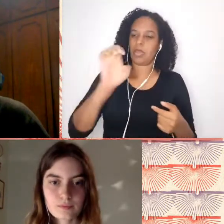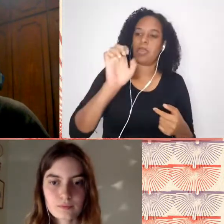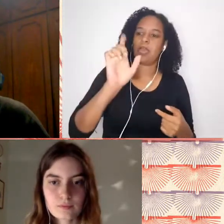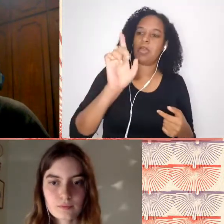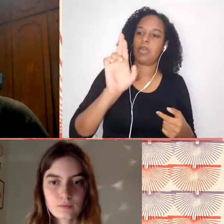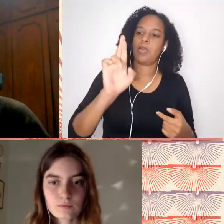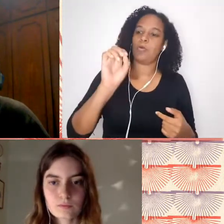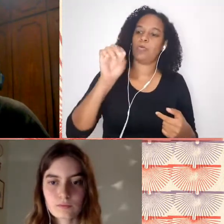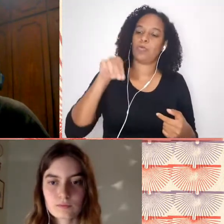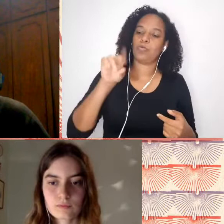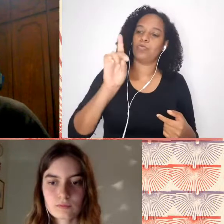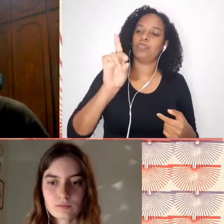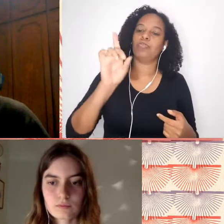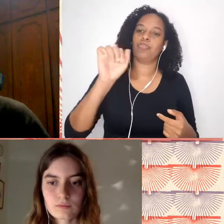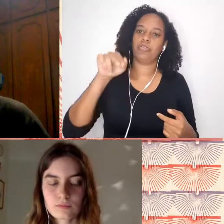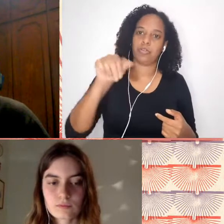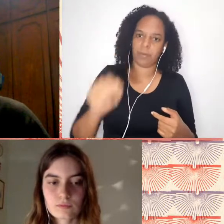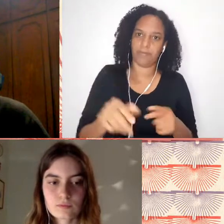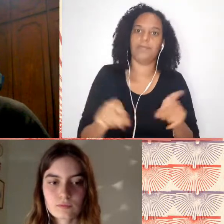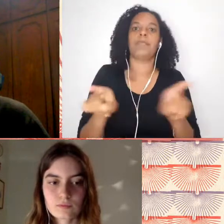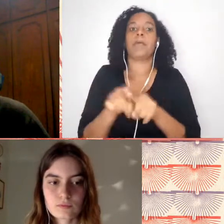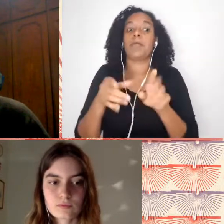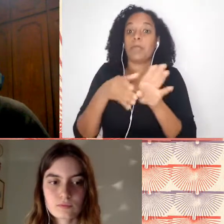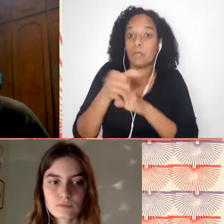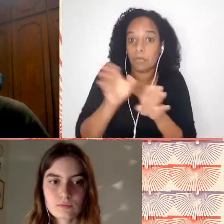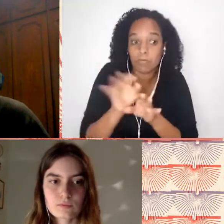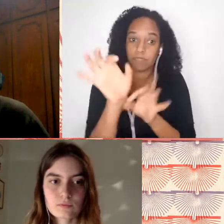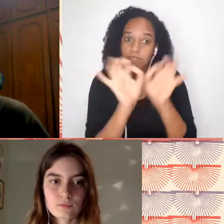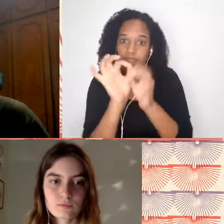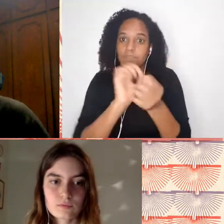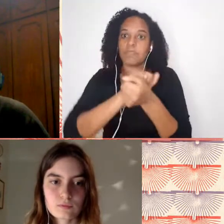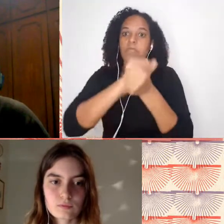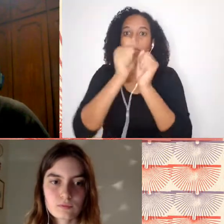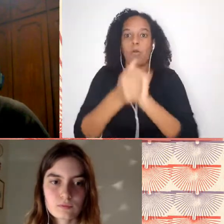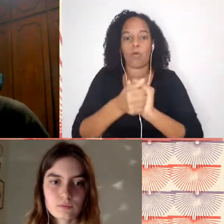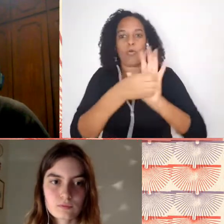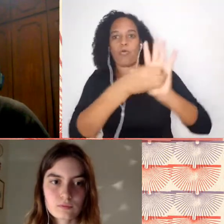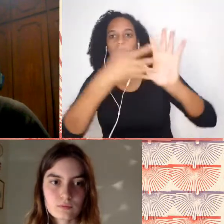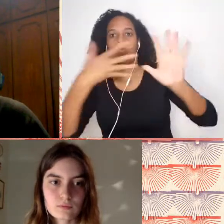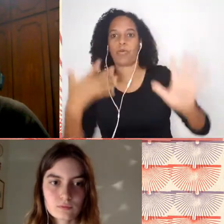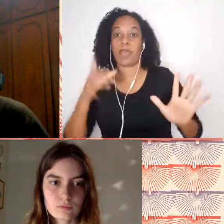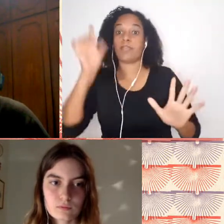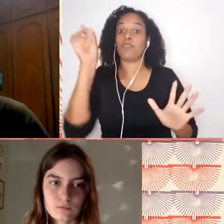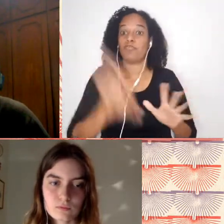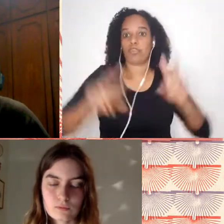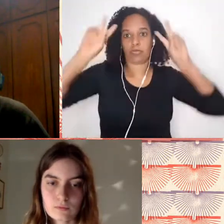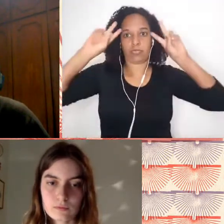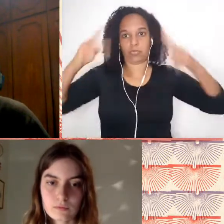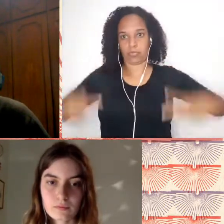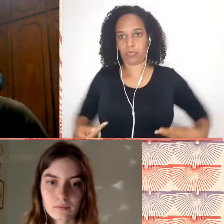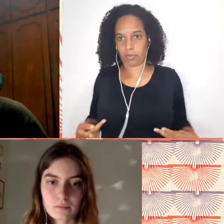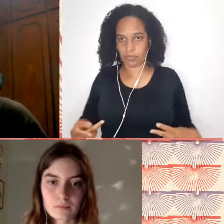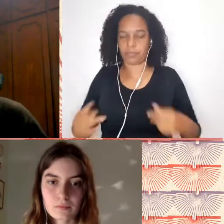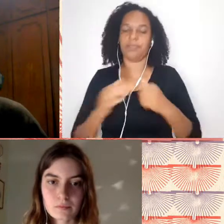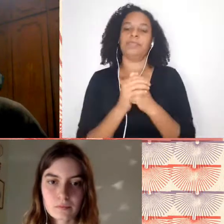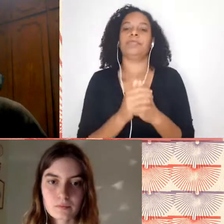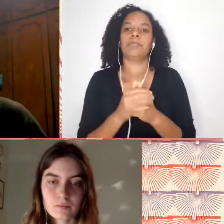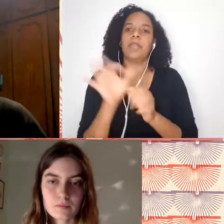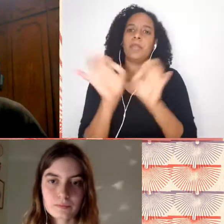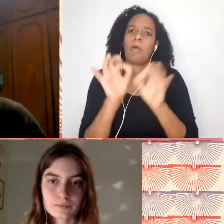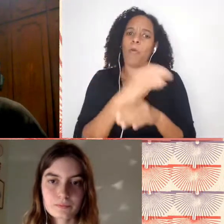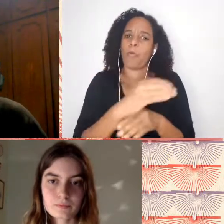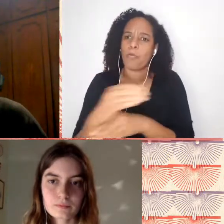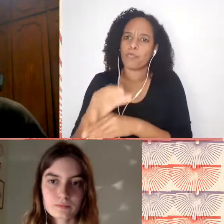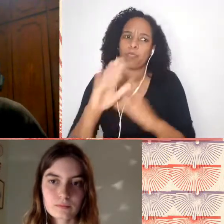de reorientação curricular e programas na área de direitos humanos. Coordenou diversas